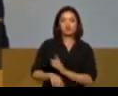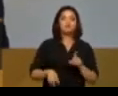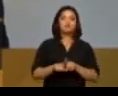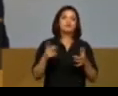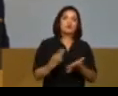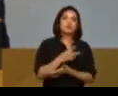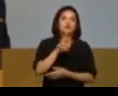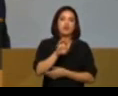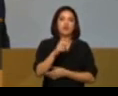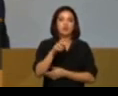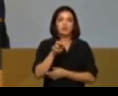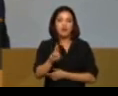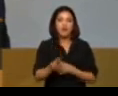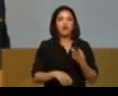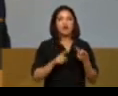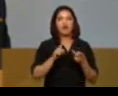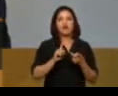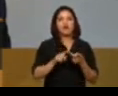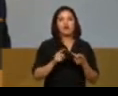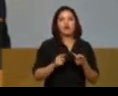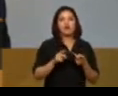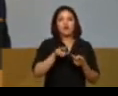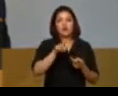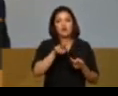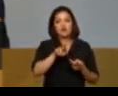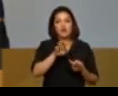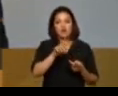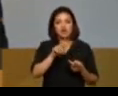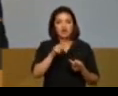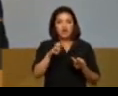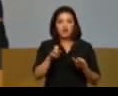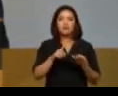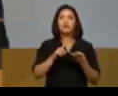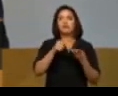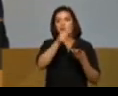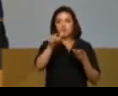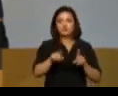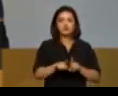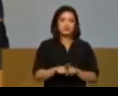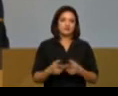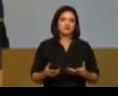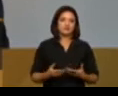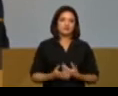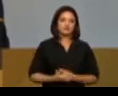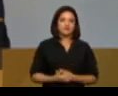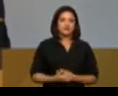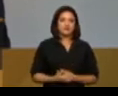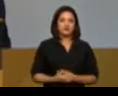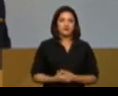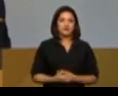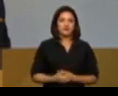Repar, RNEST e Regap em graus diferentes. Estou terminando, senhor presidente, não